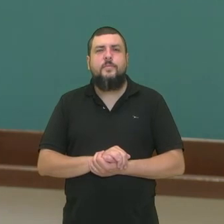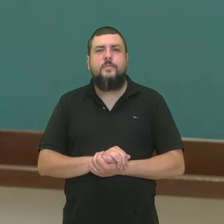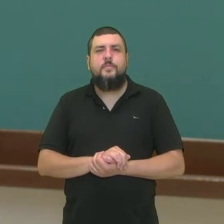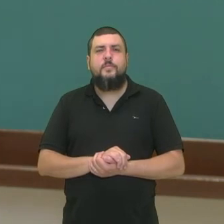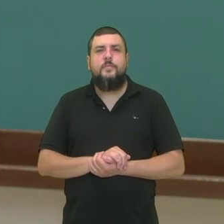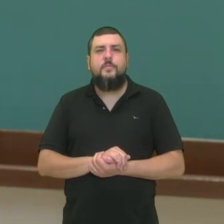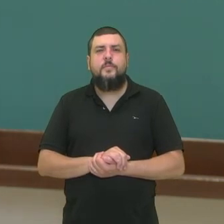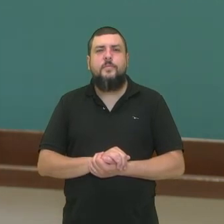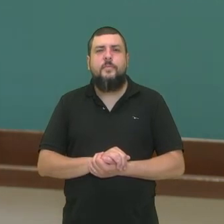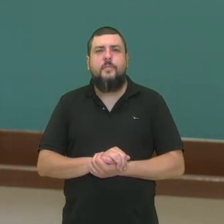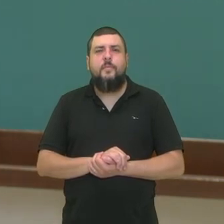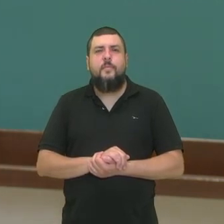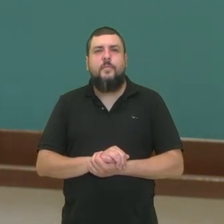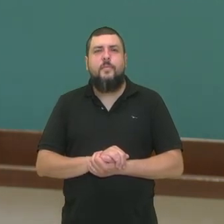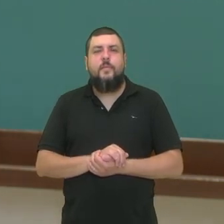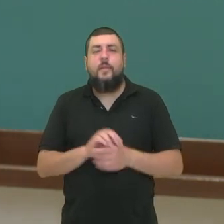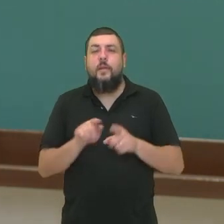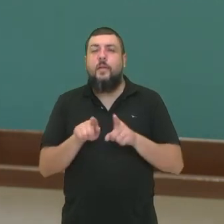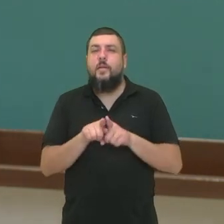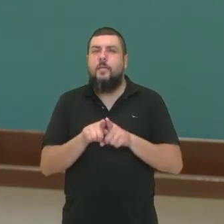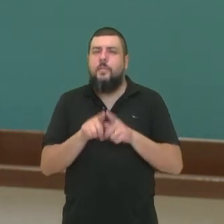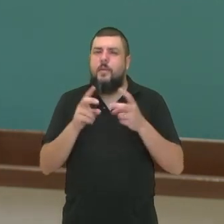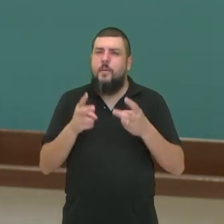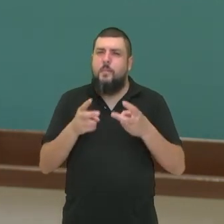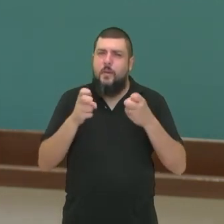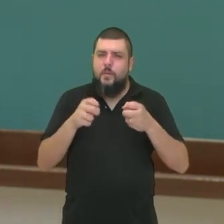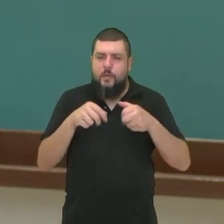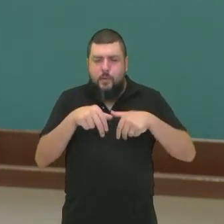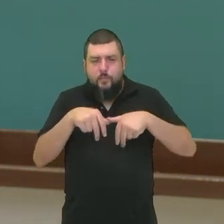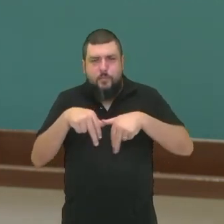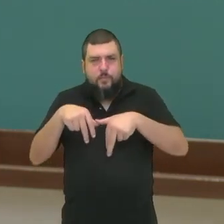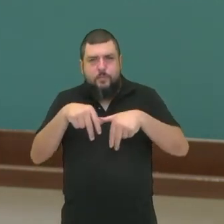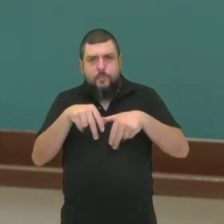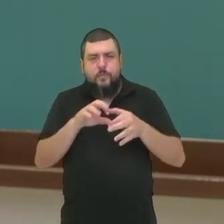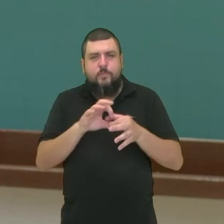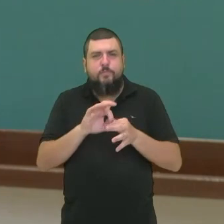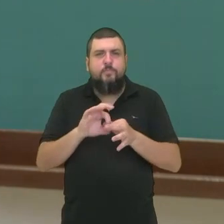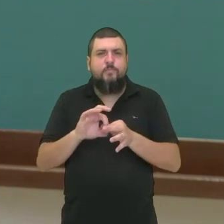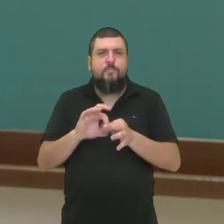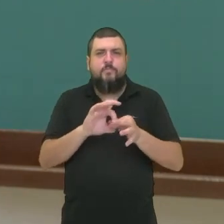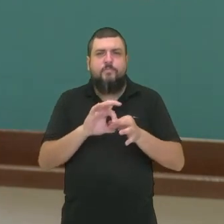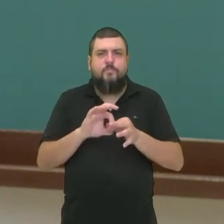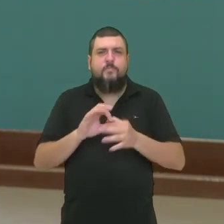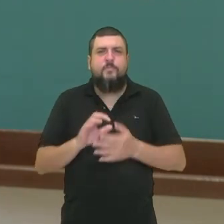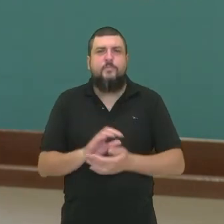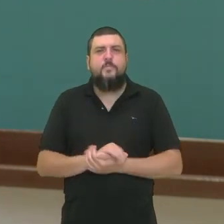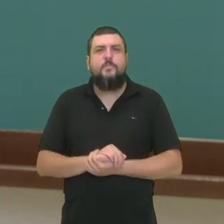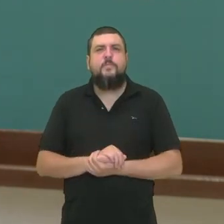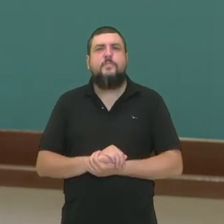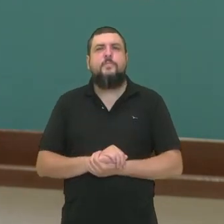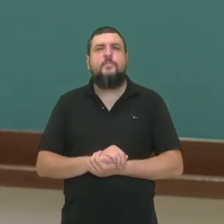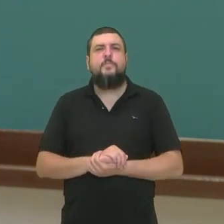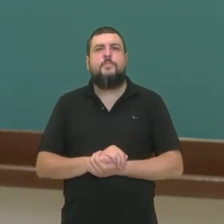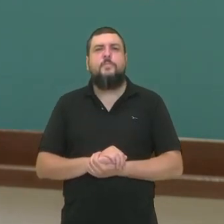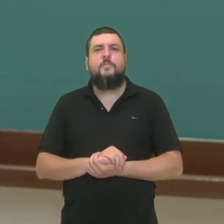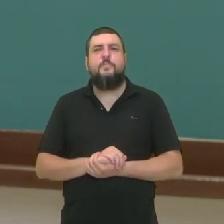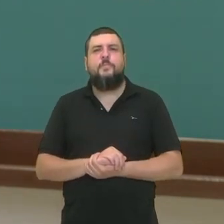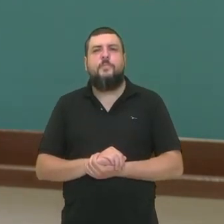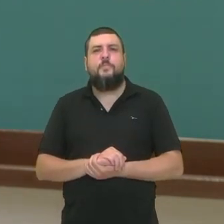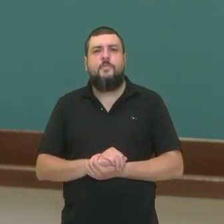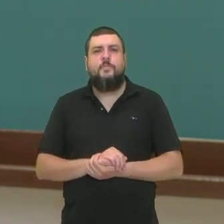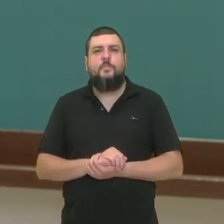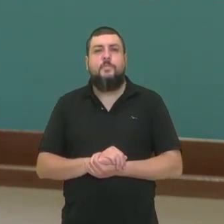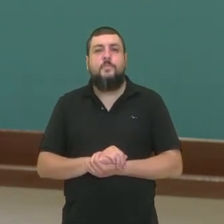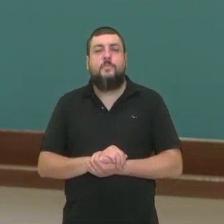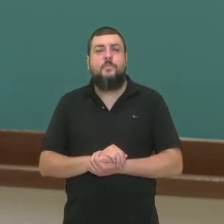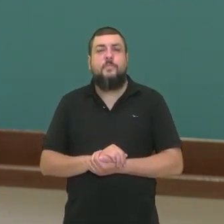consegue também perceber a união da ciranda, né, o dançar em círculo, as pessoas de mão dadas dançando, né? E a gente